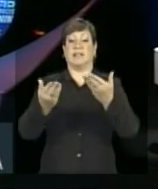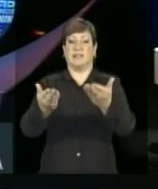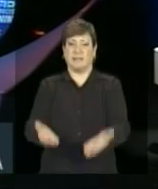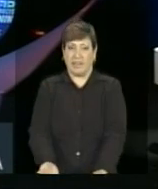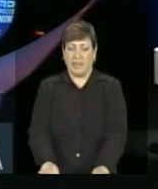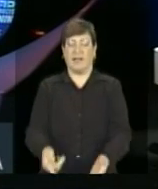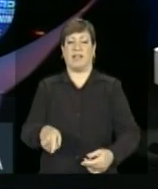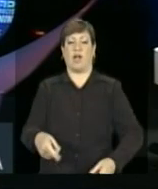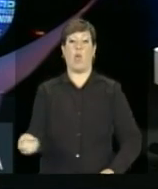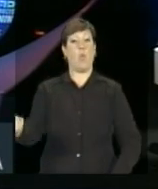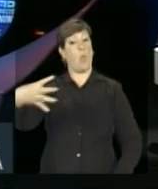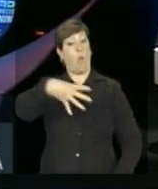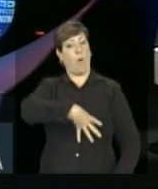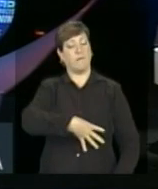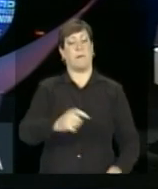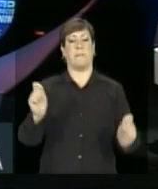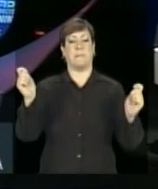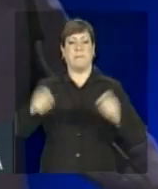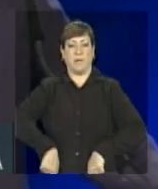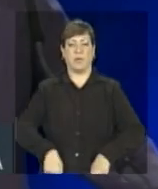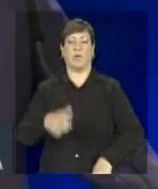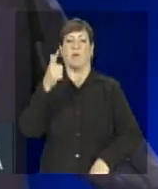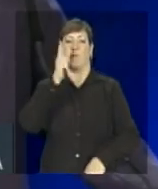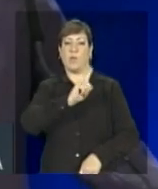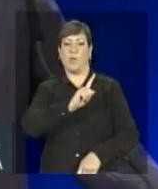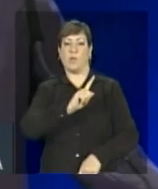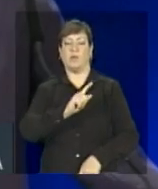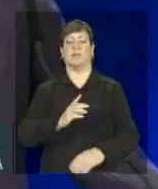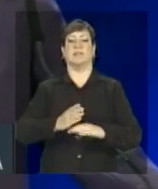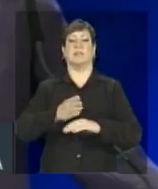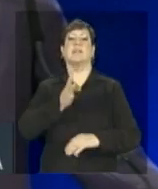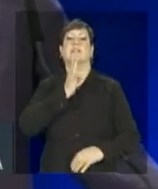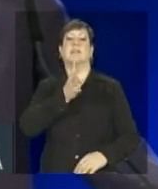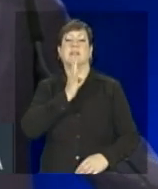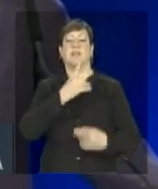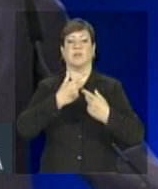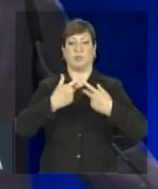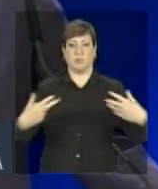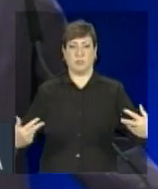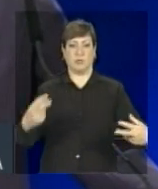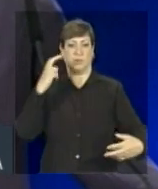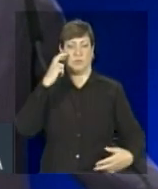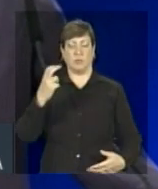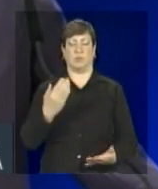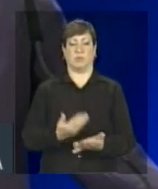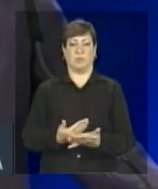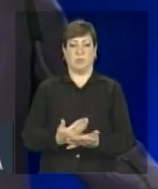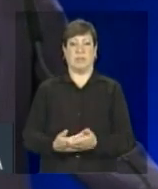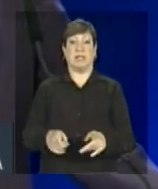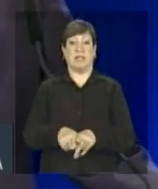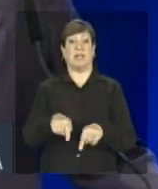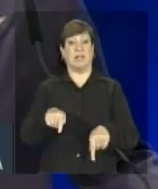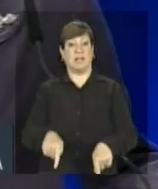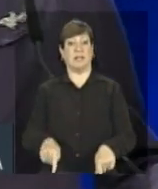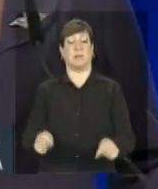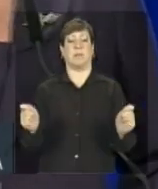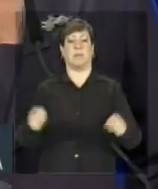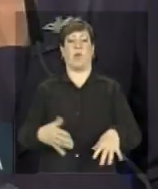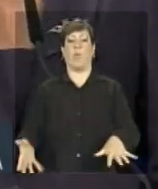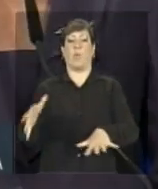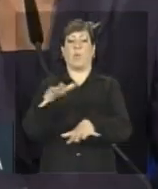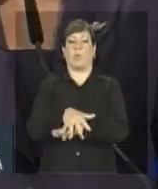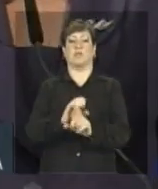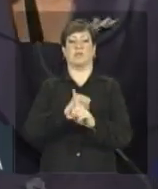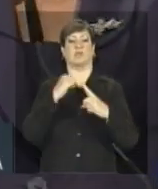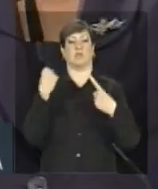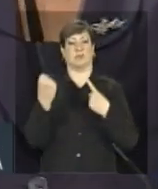novas possibilidades de acesso ao conhecimento. E são, sobretudo, instrumento de inclusão